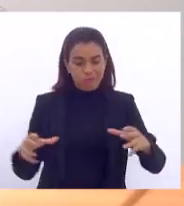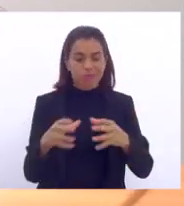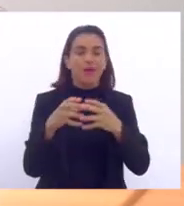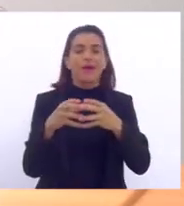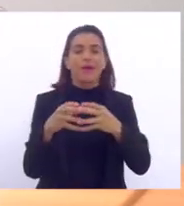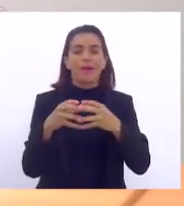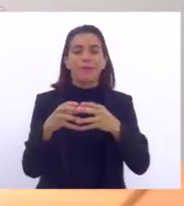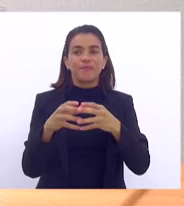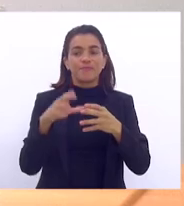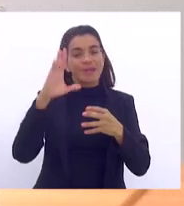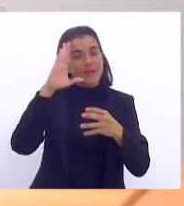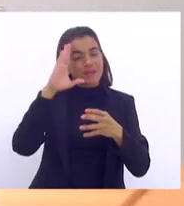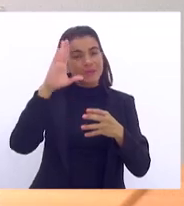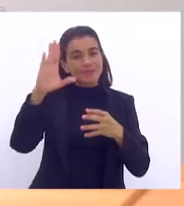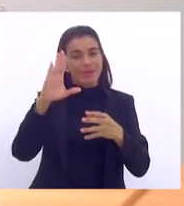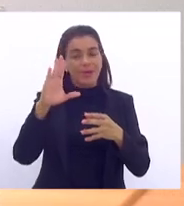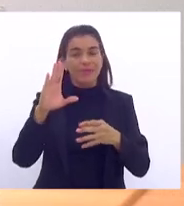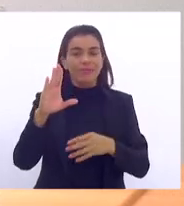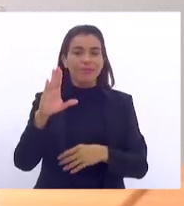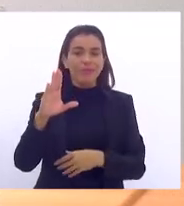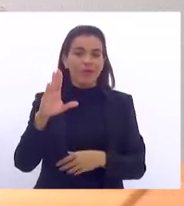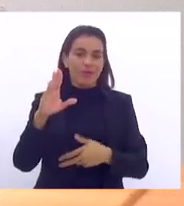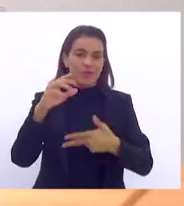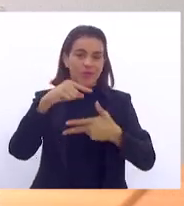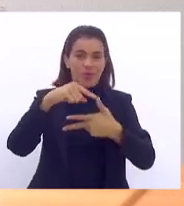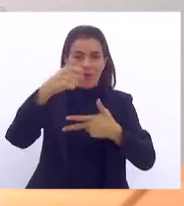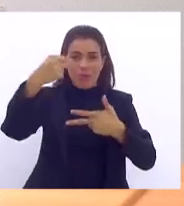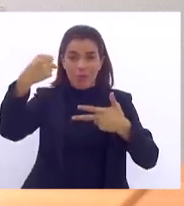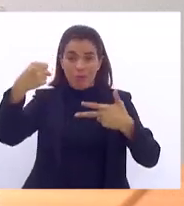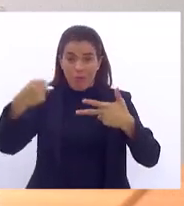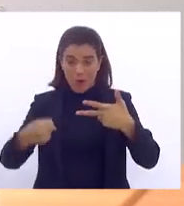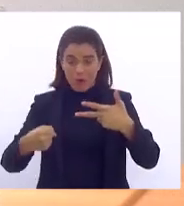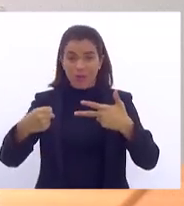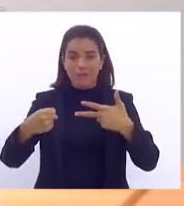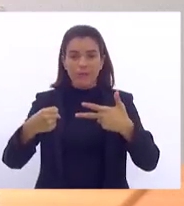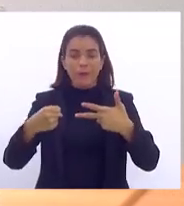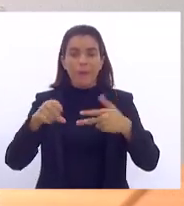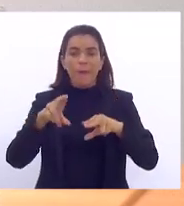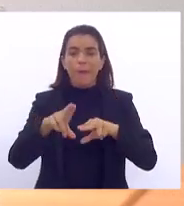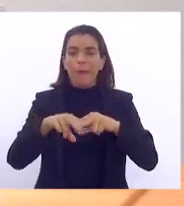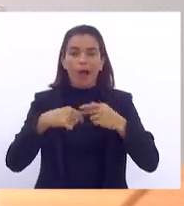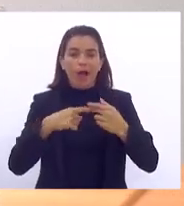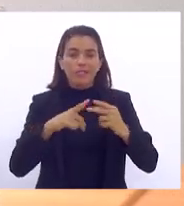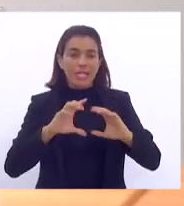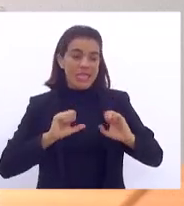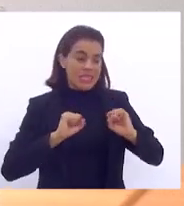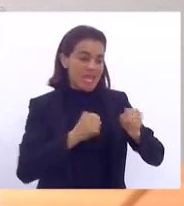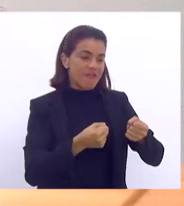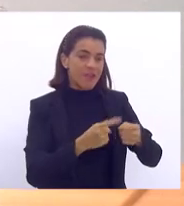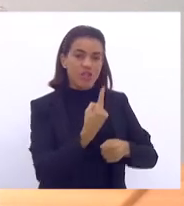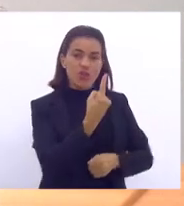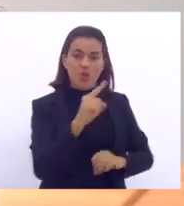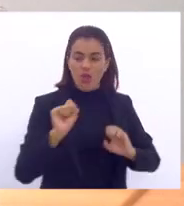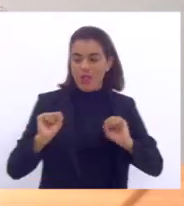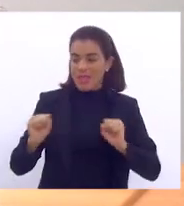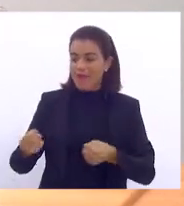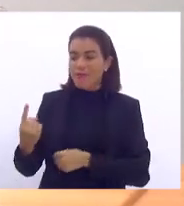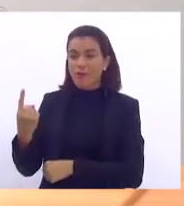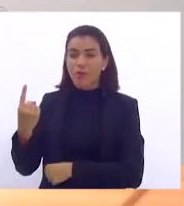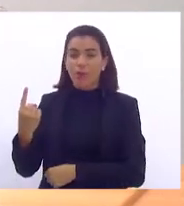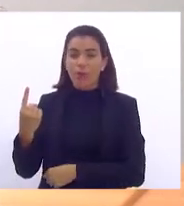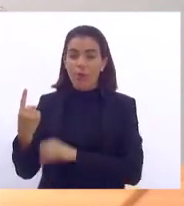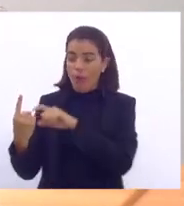isso é que quando um poder em detrimento de alguma coisa ou de algo tenta destruir o outro